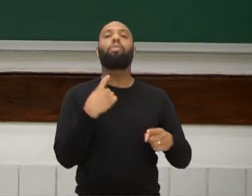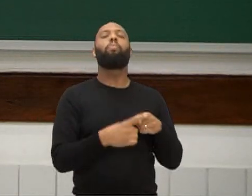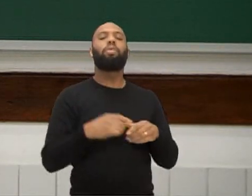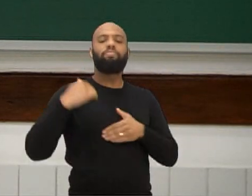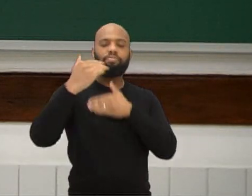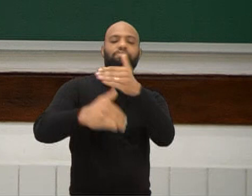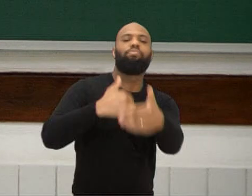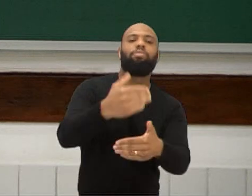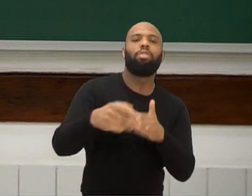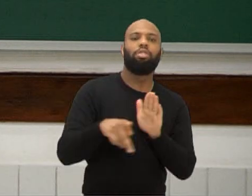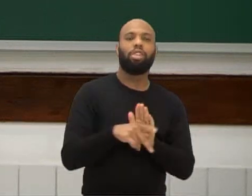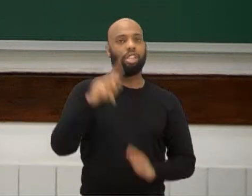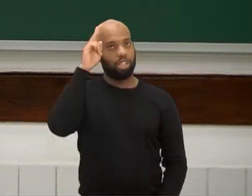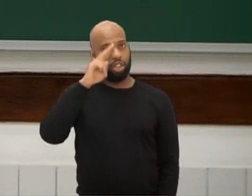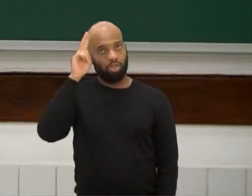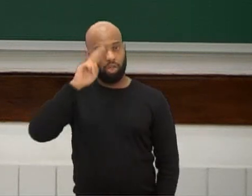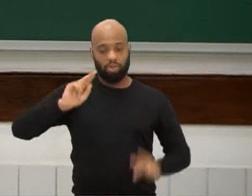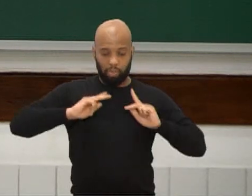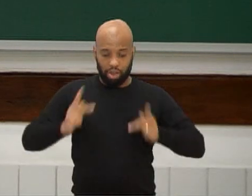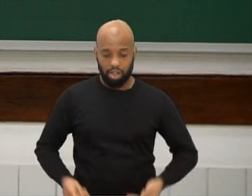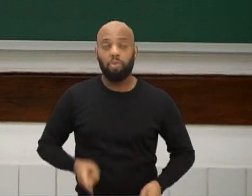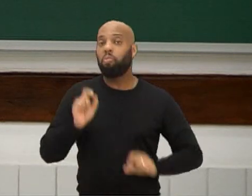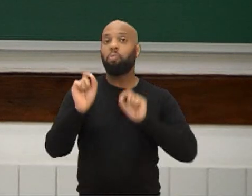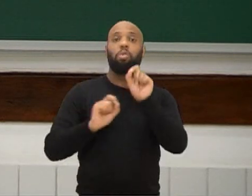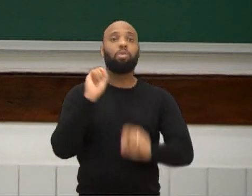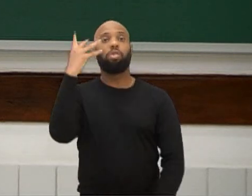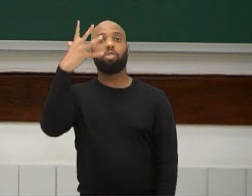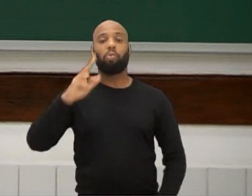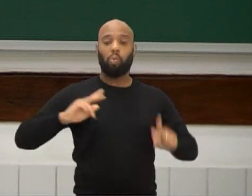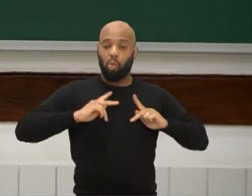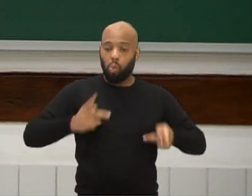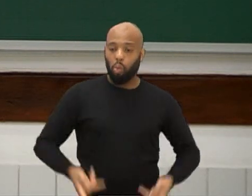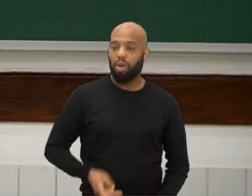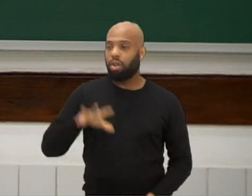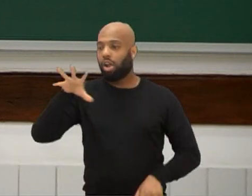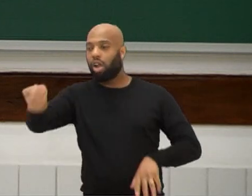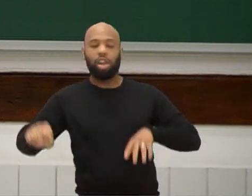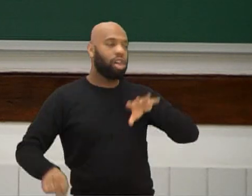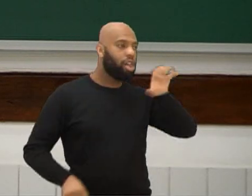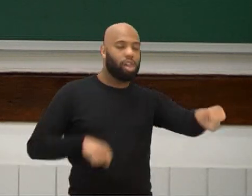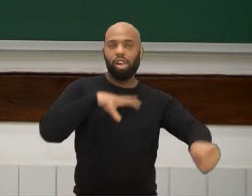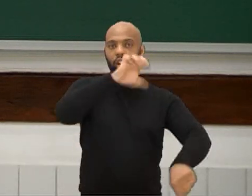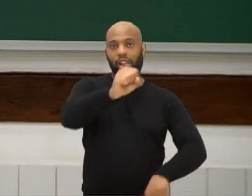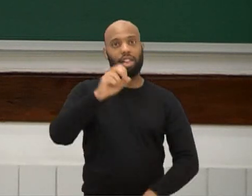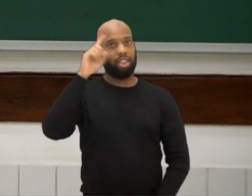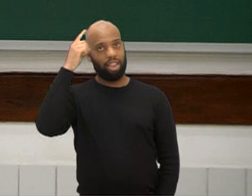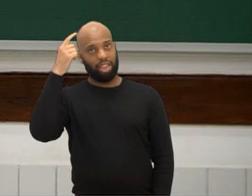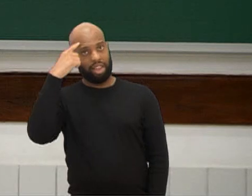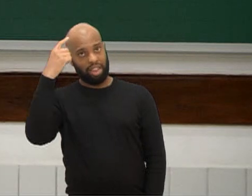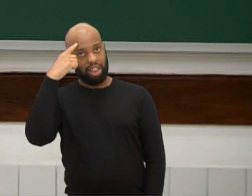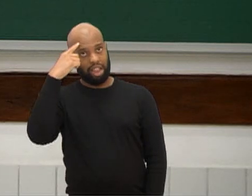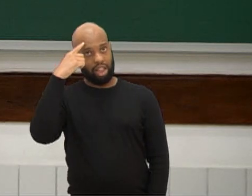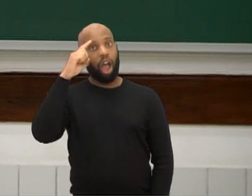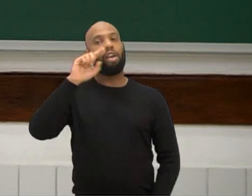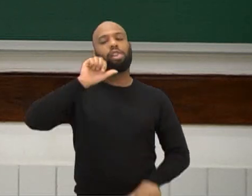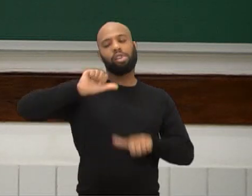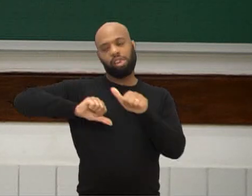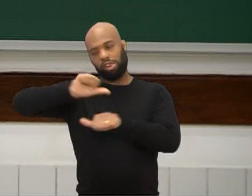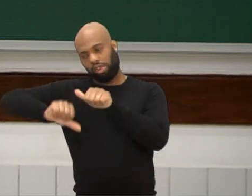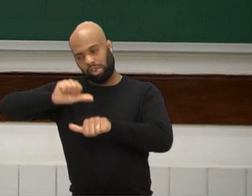da história da humanidade, o homem ele foi pegando ideias e transformando ela em